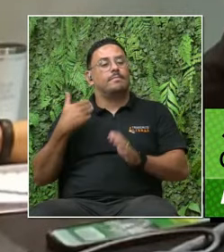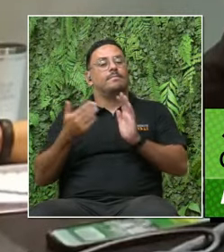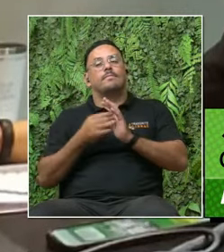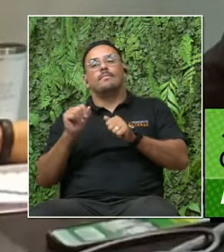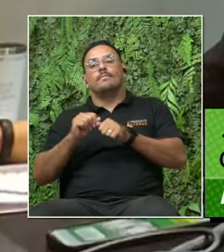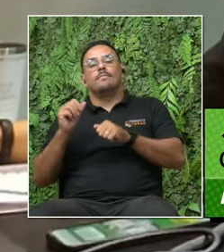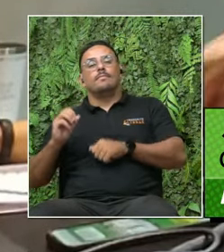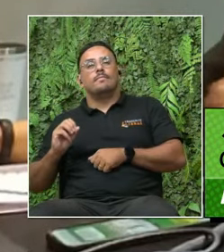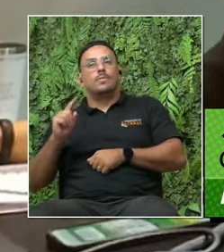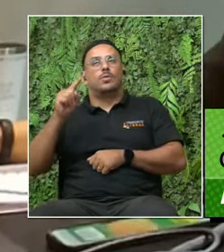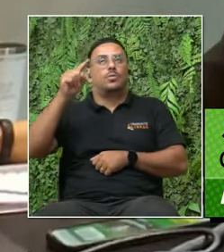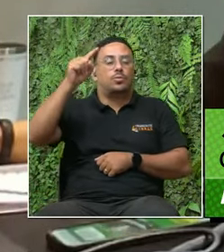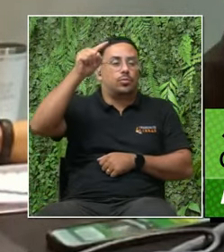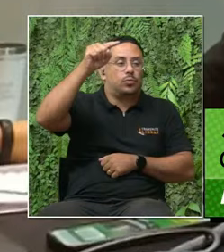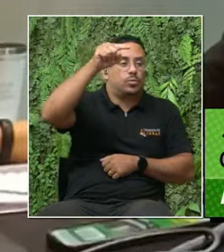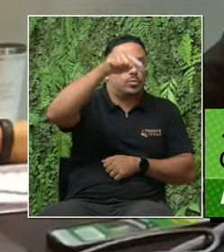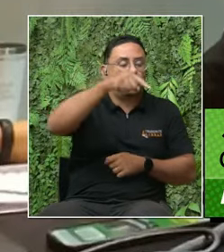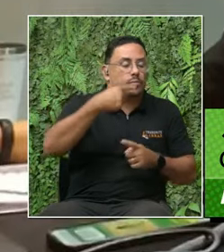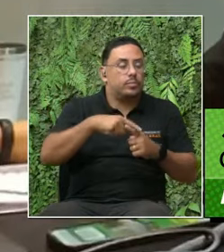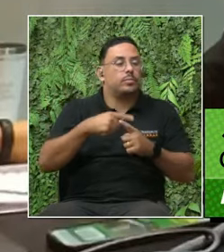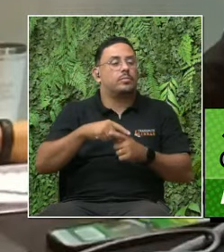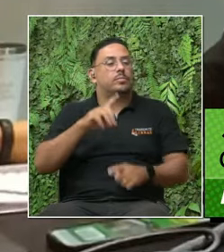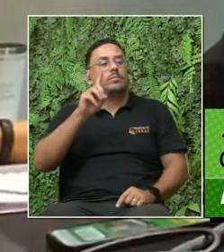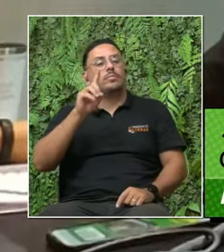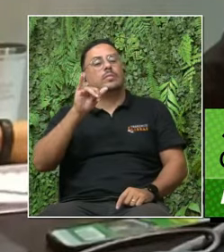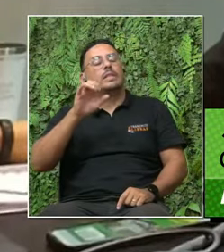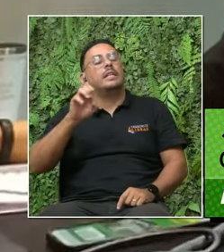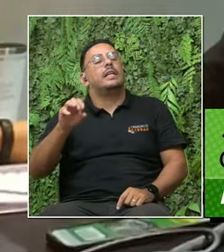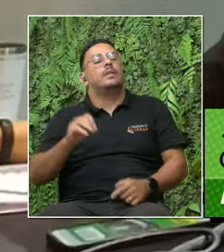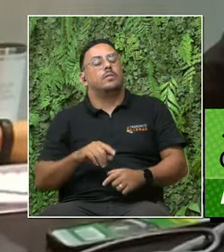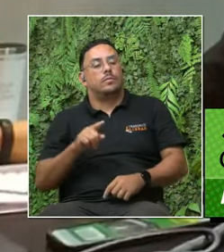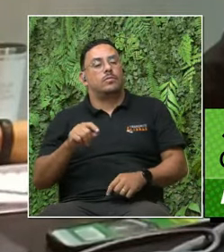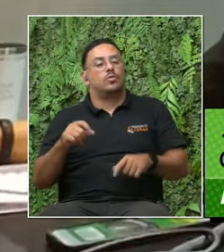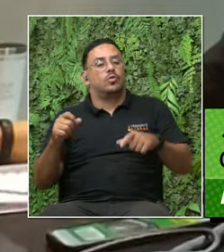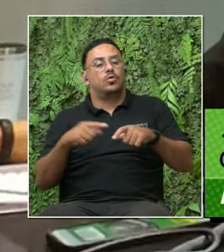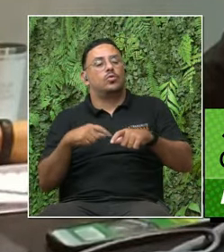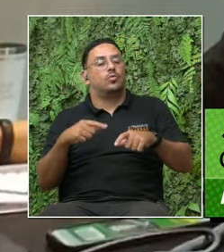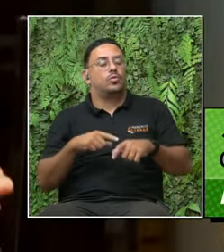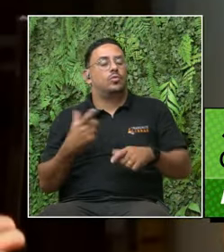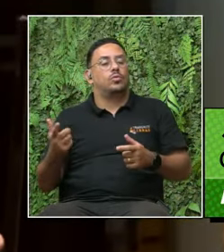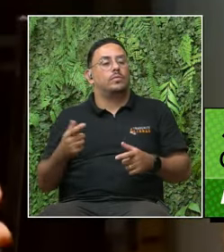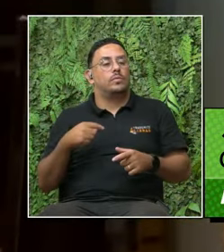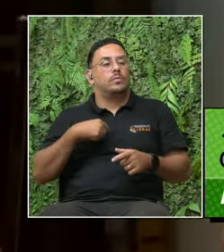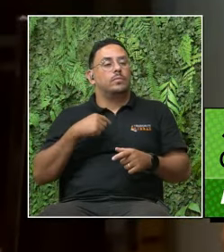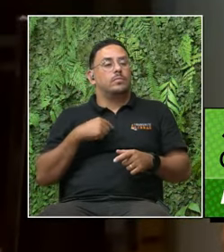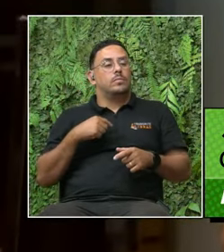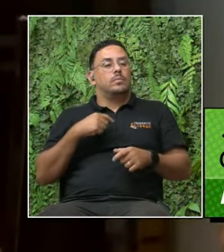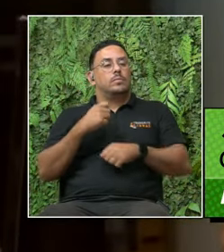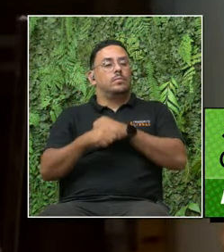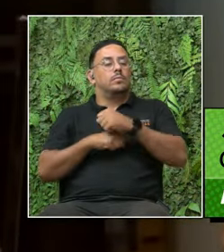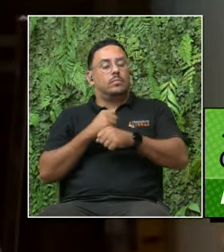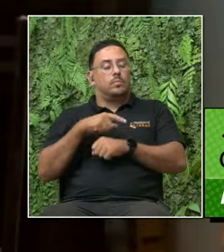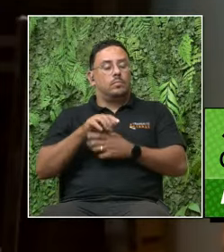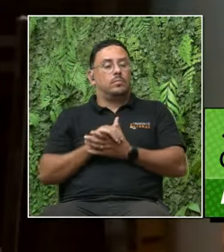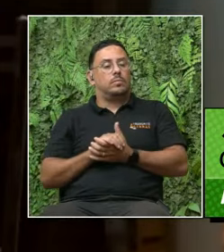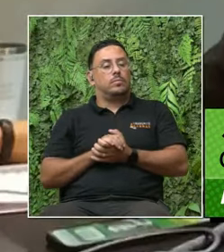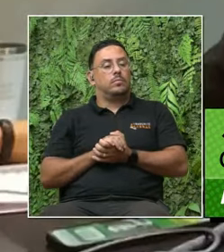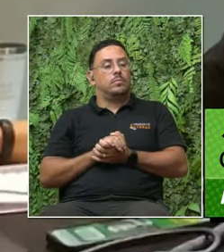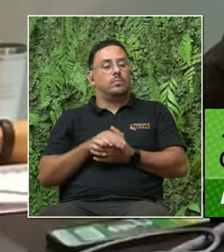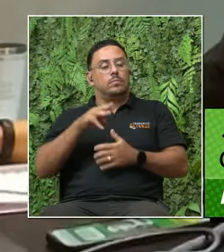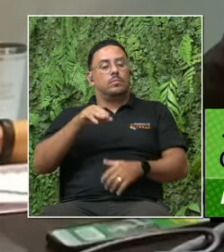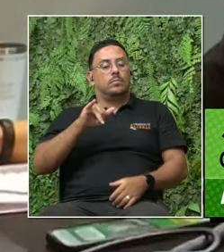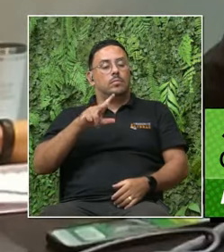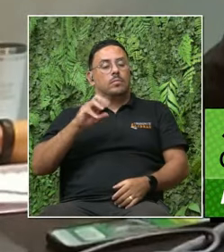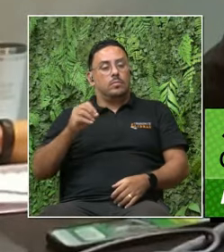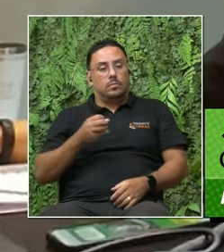que vai vai jogar contra o galo vai tentar ainda mais tendo din Neno mas quantos gols o Cruzeiro fez no Atlético esse ano de cabeça l então o milito foi